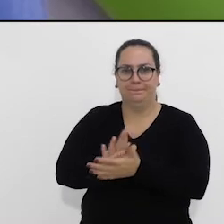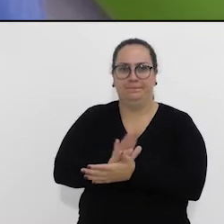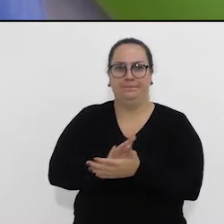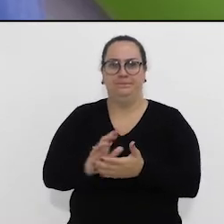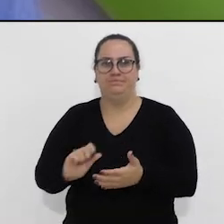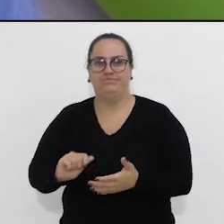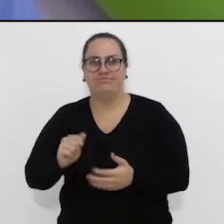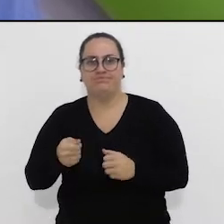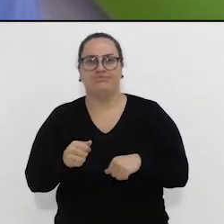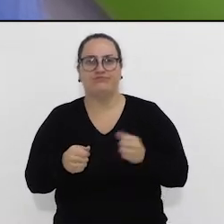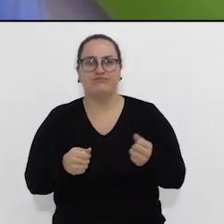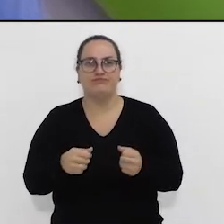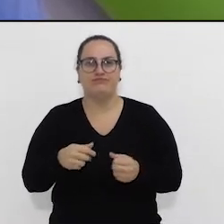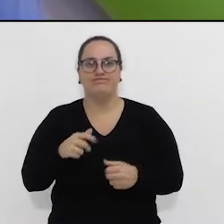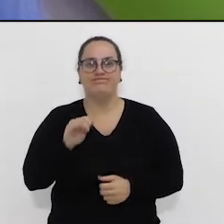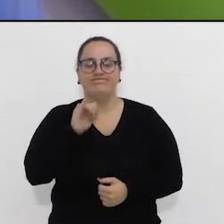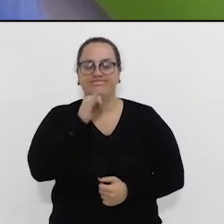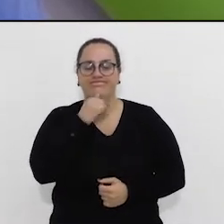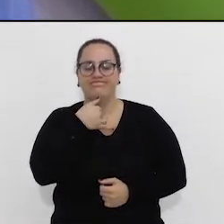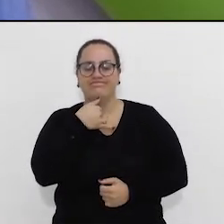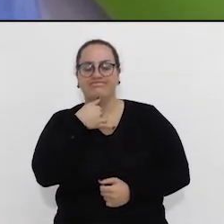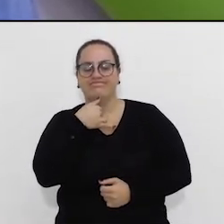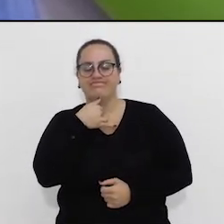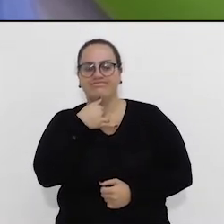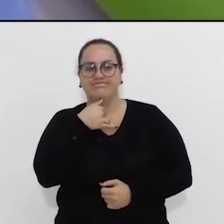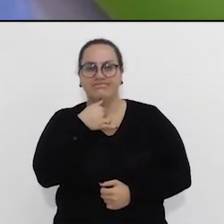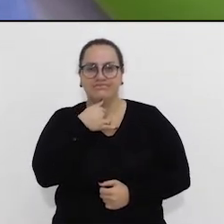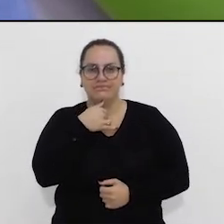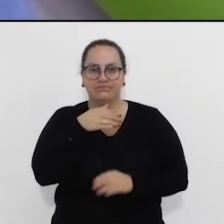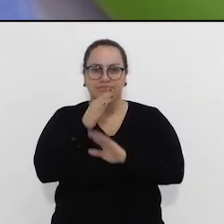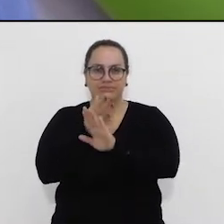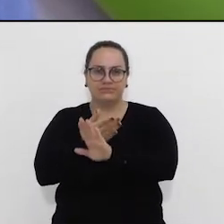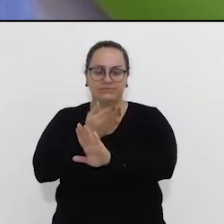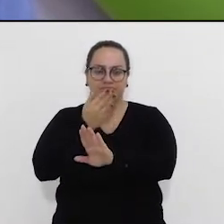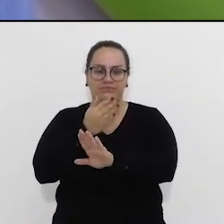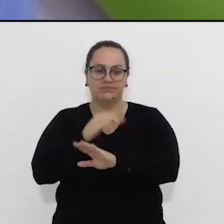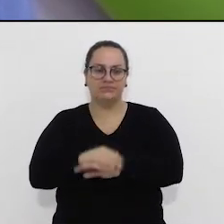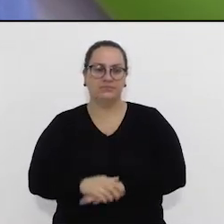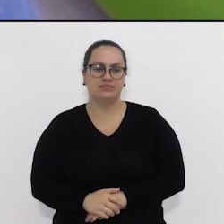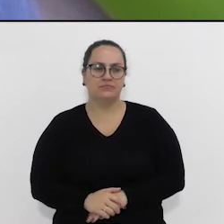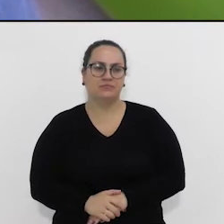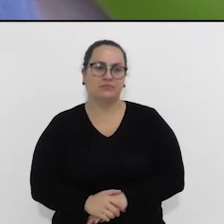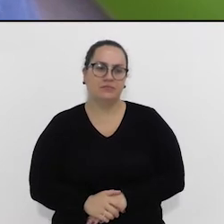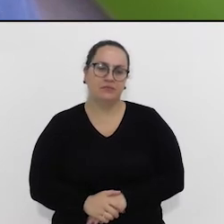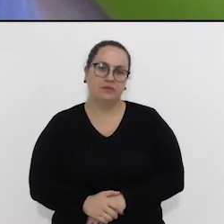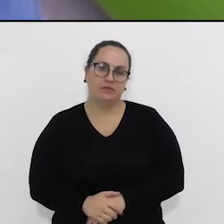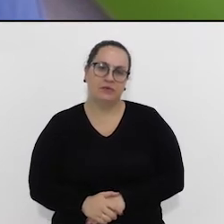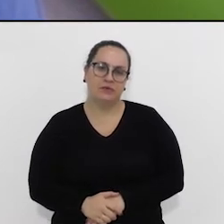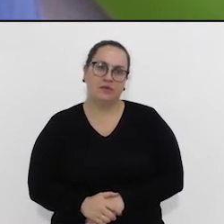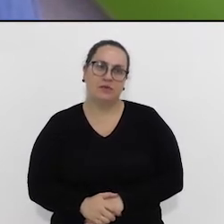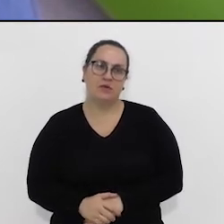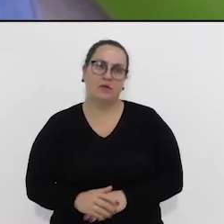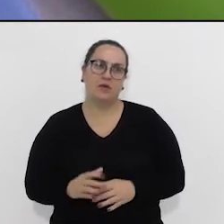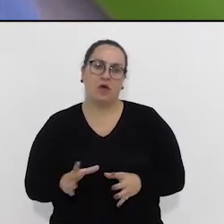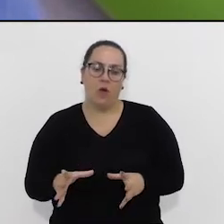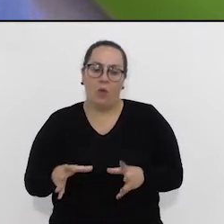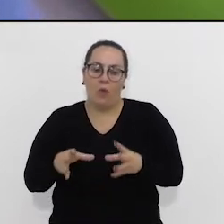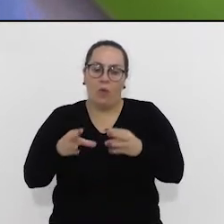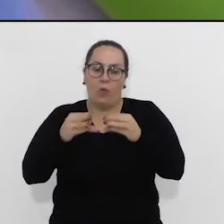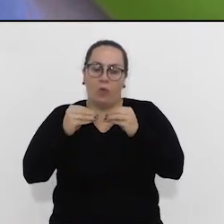prefeitura que infelizmente é onera o cofre público nós teremos que fazer uma